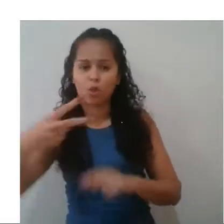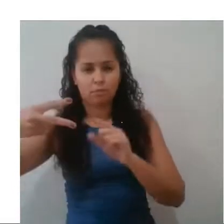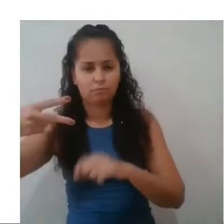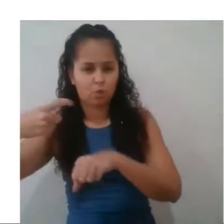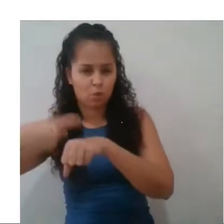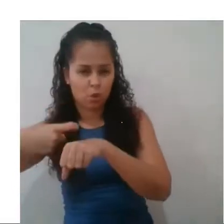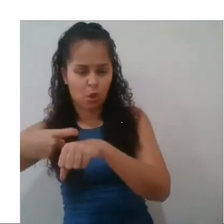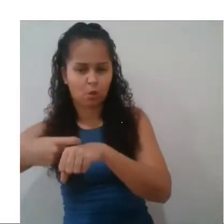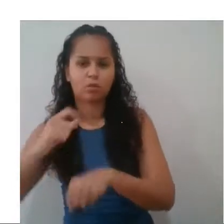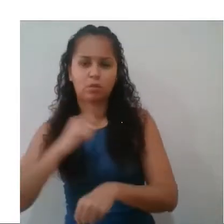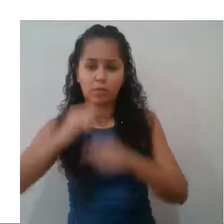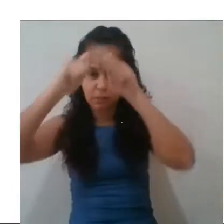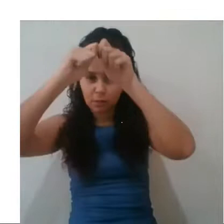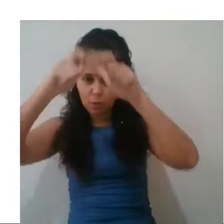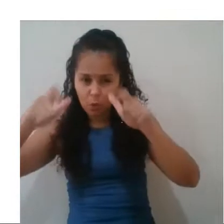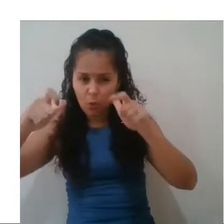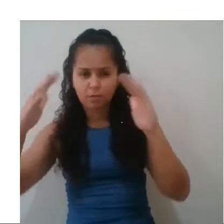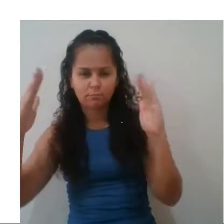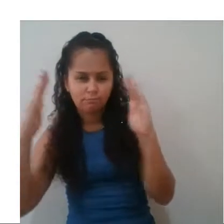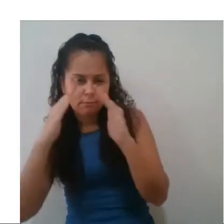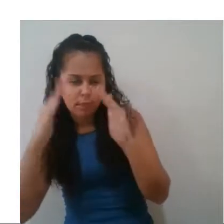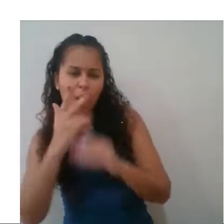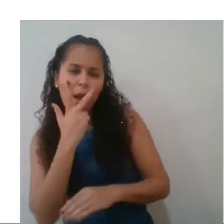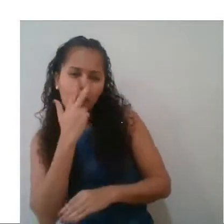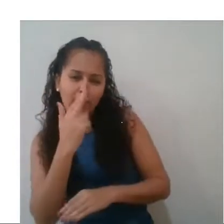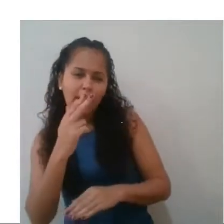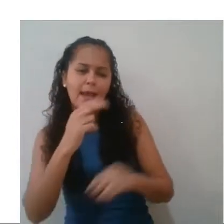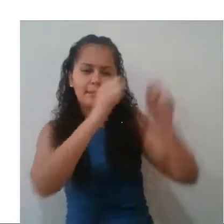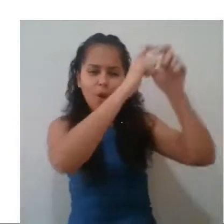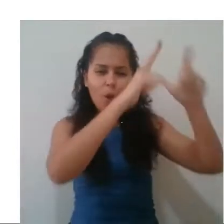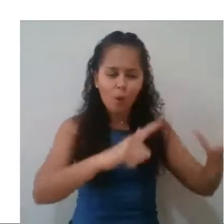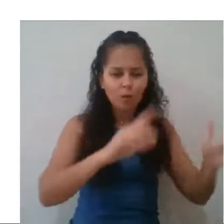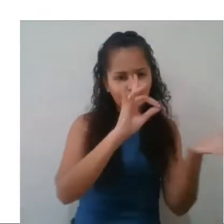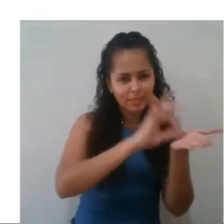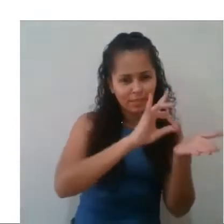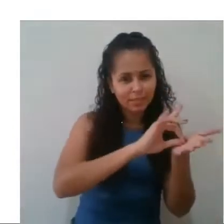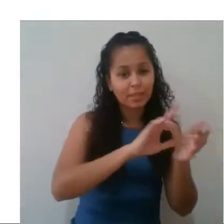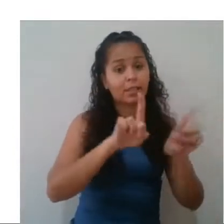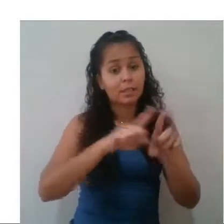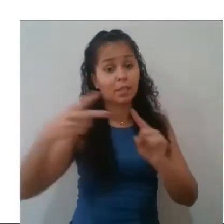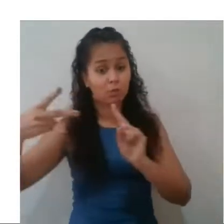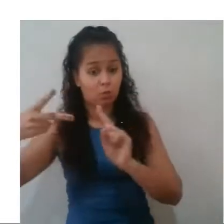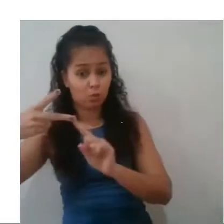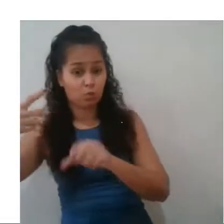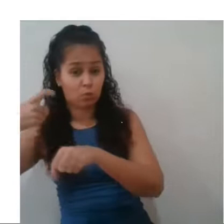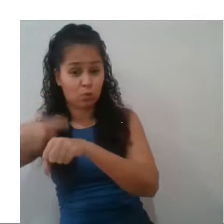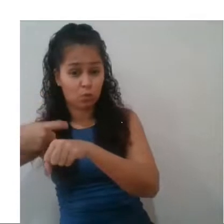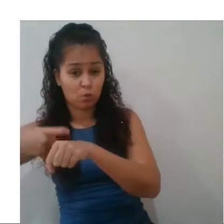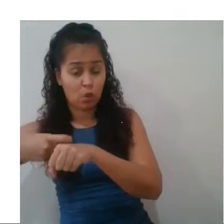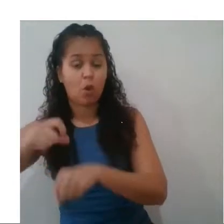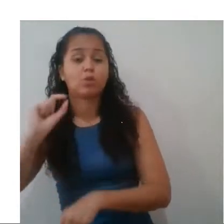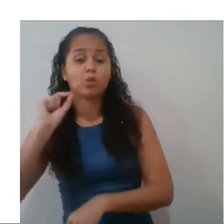Um desses sólidos é um cone menor e semelhante ao cone original, e o outro sólido nós chamamos de